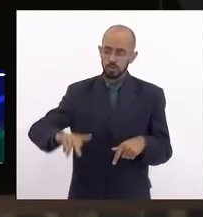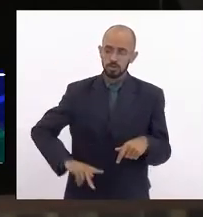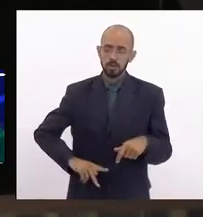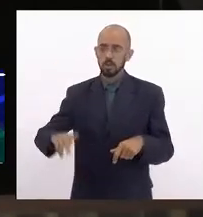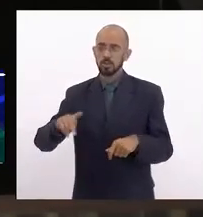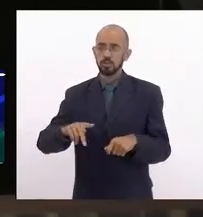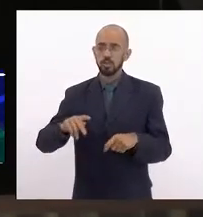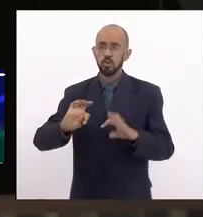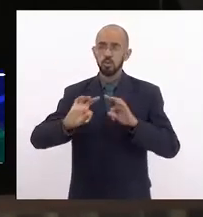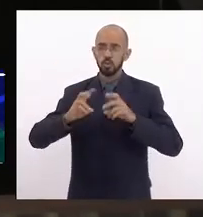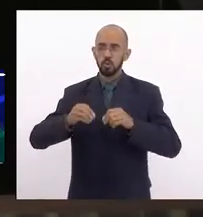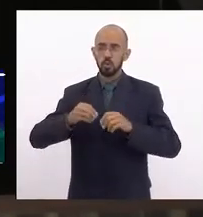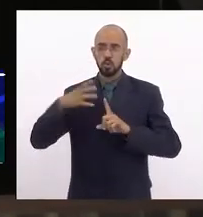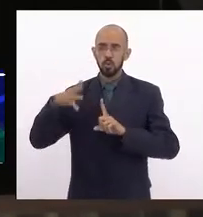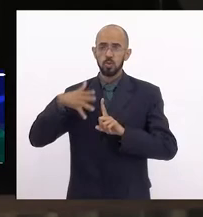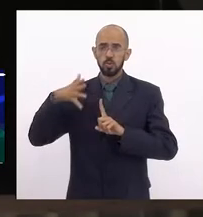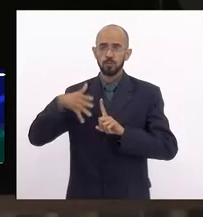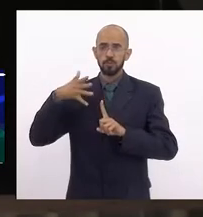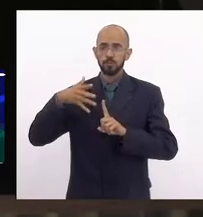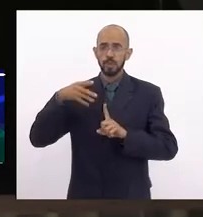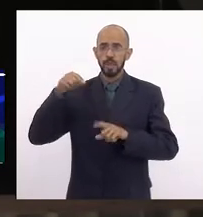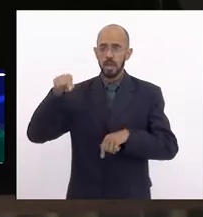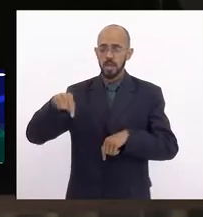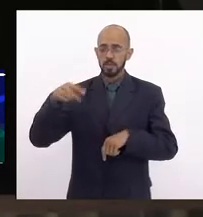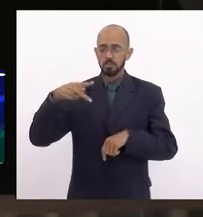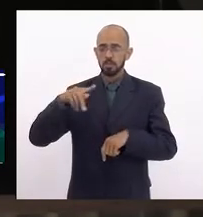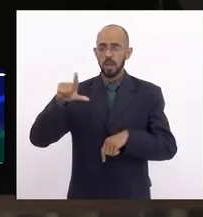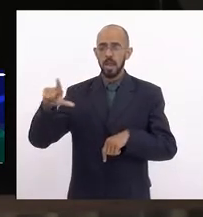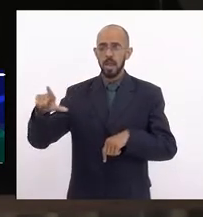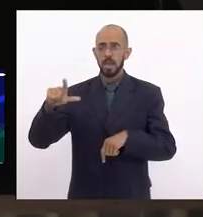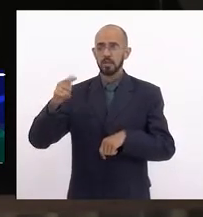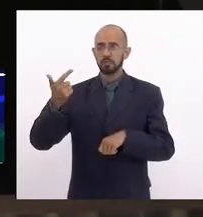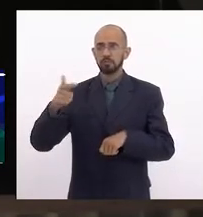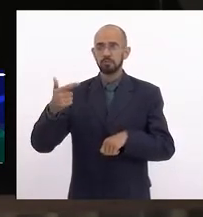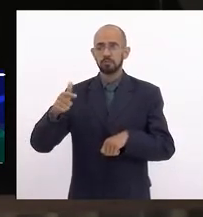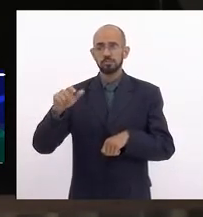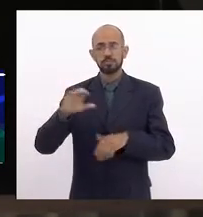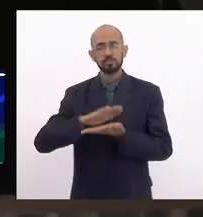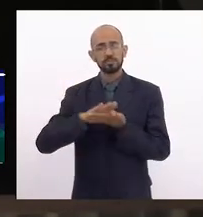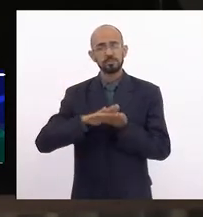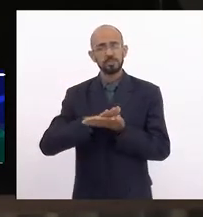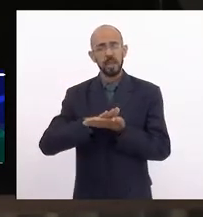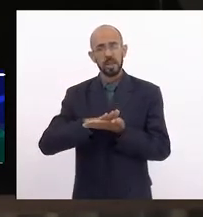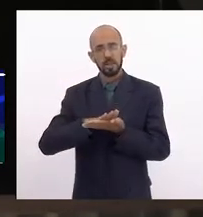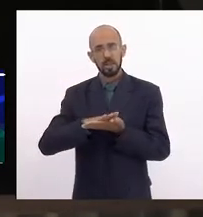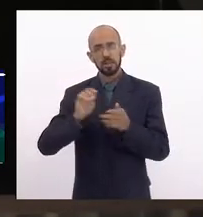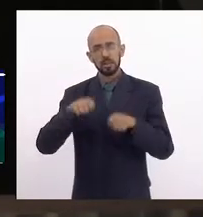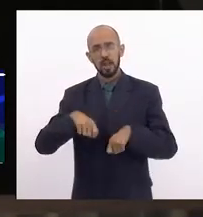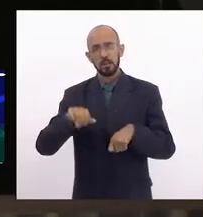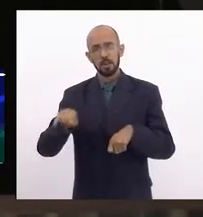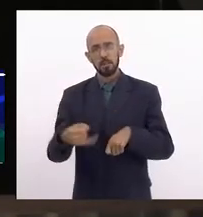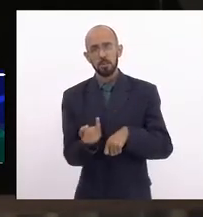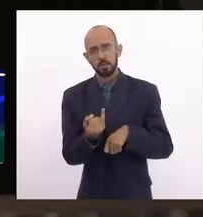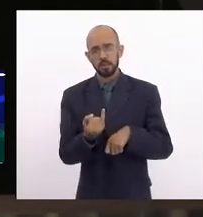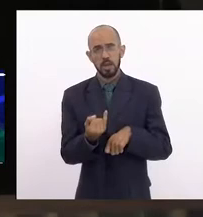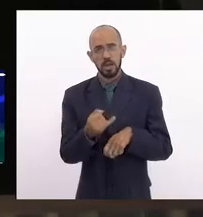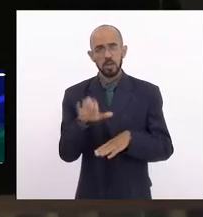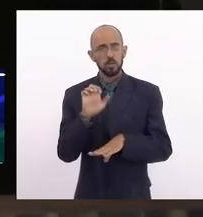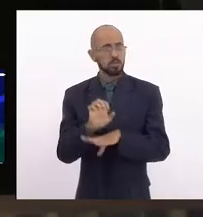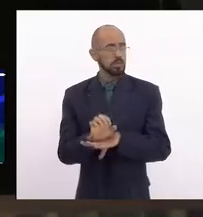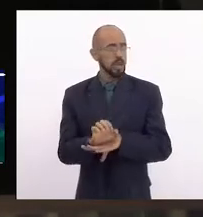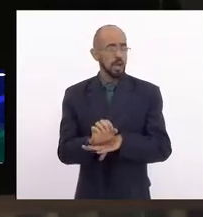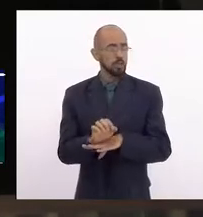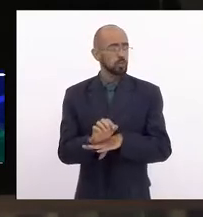considerações esse pl Não tem nada que possa ser aproveitado nada o estado